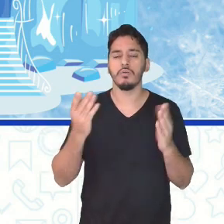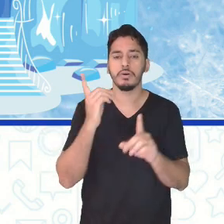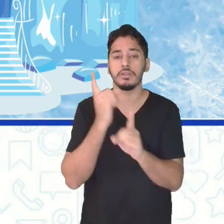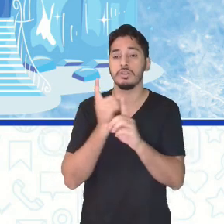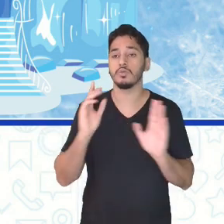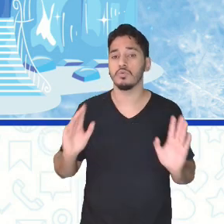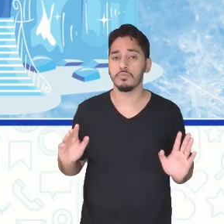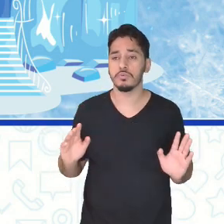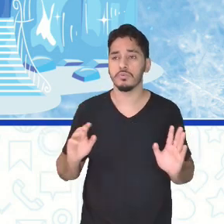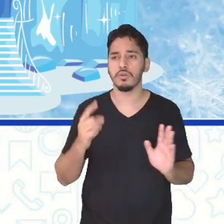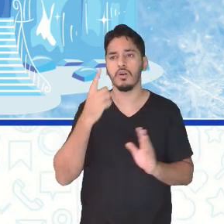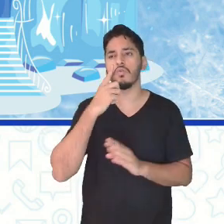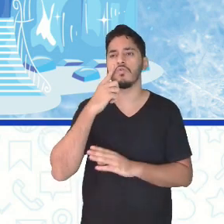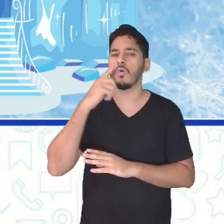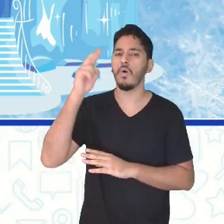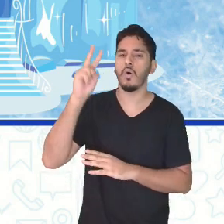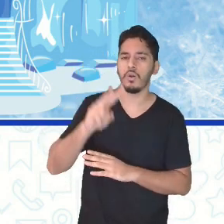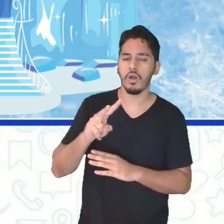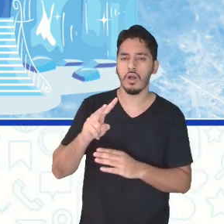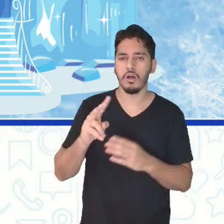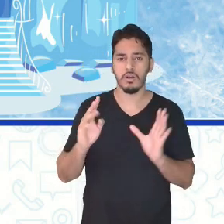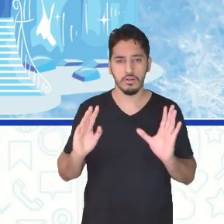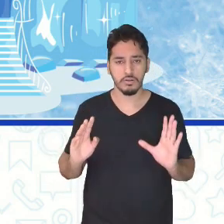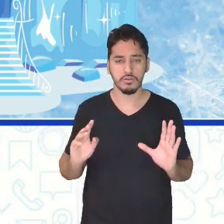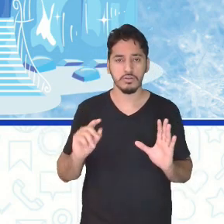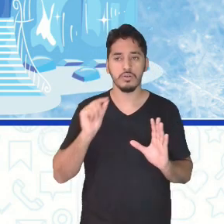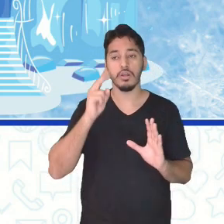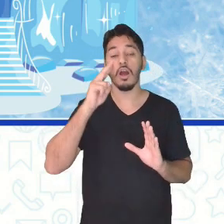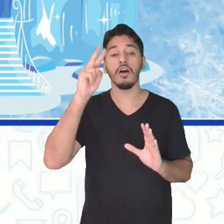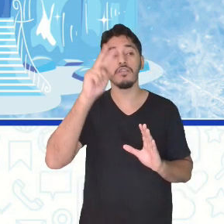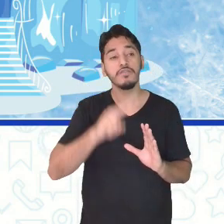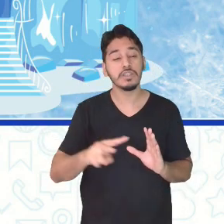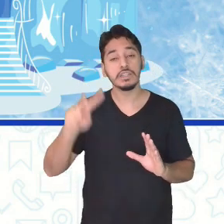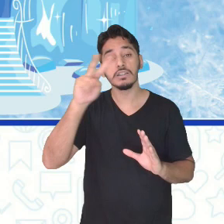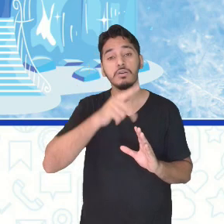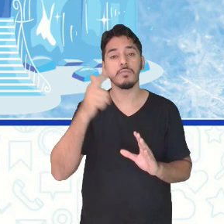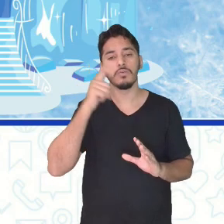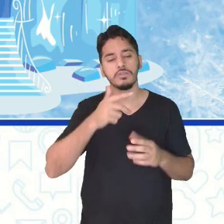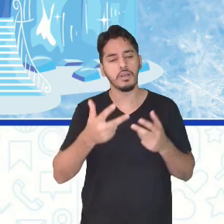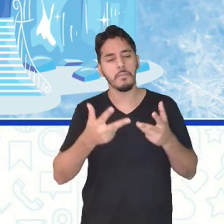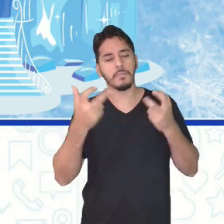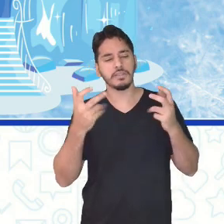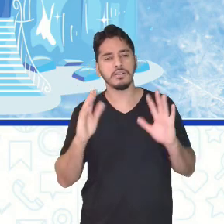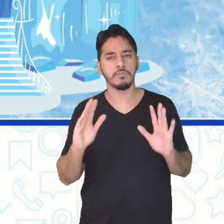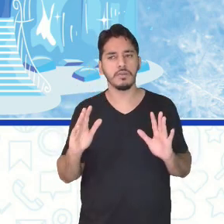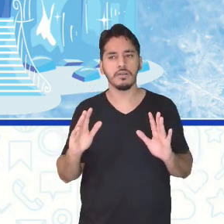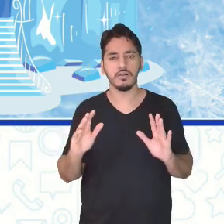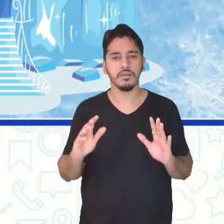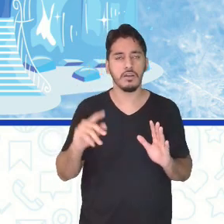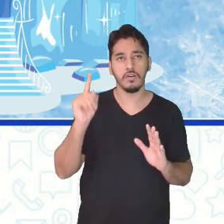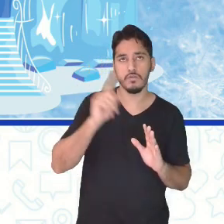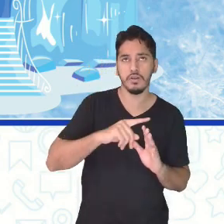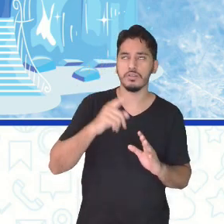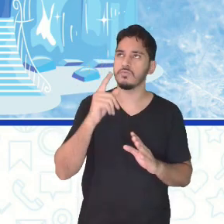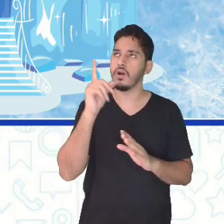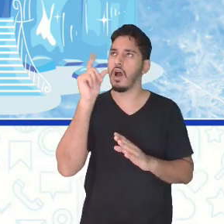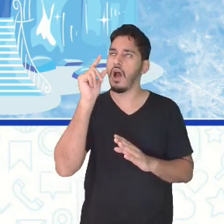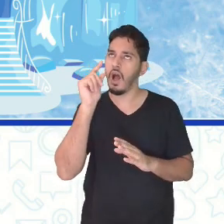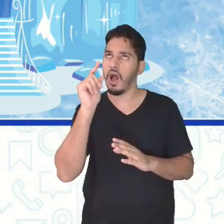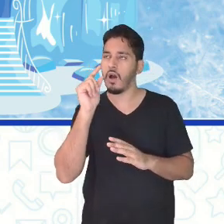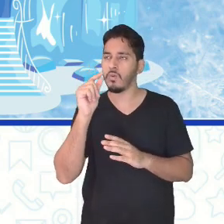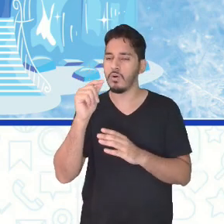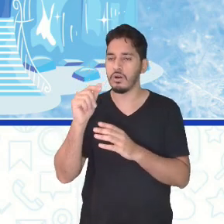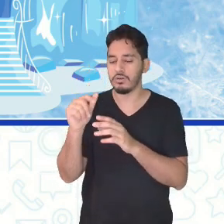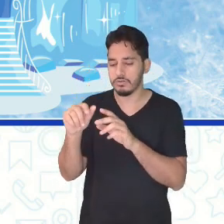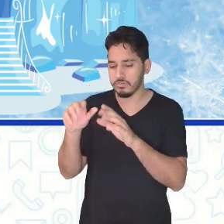descobrir? Eu vou olhar, eu vou utilizar a visão para poder identificar. Eu vejo a água líquida e vejo